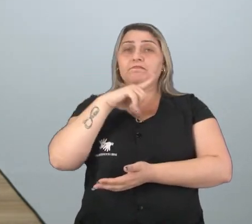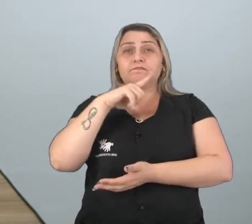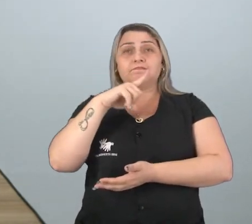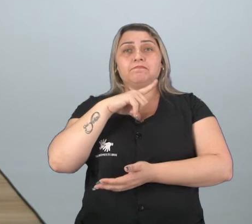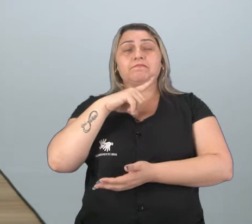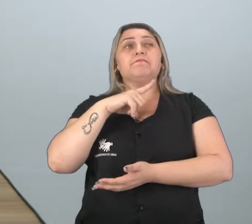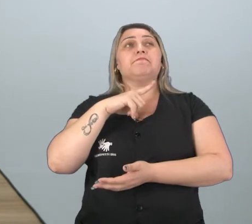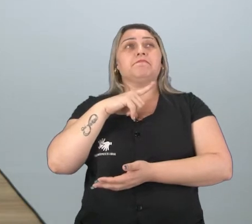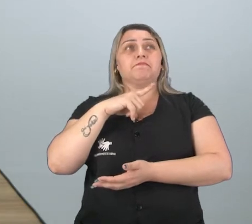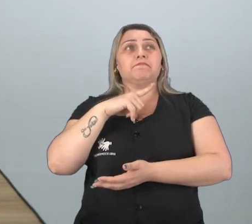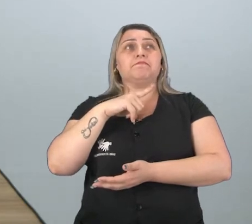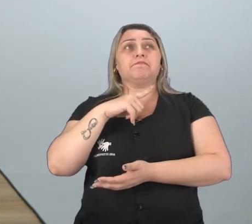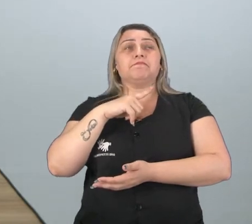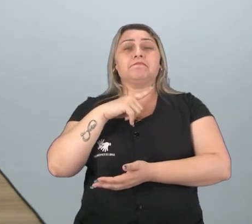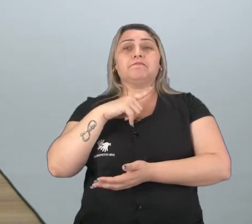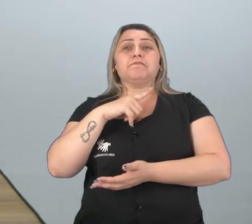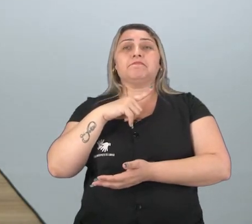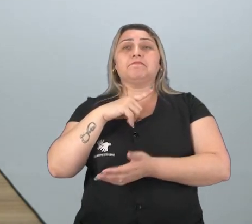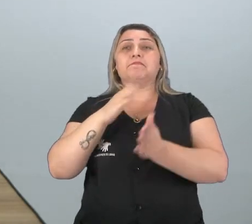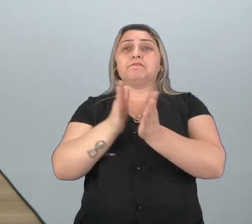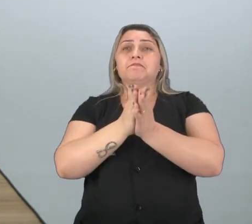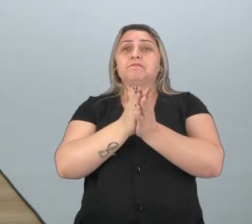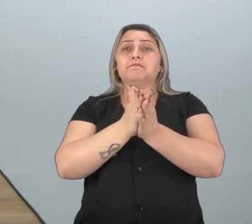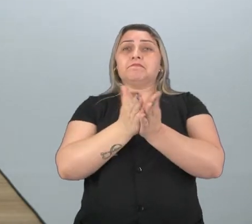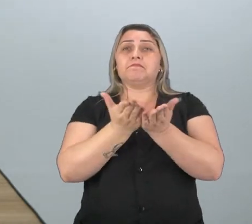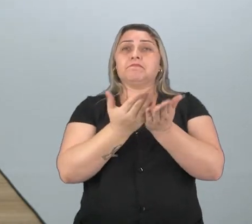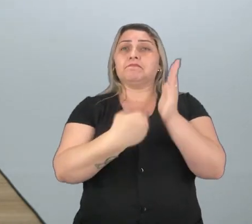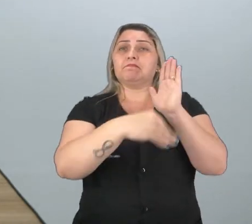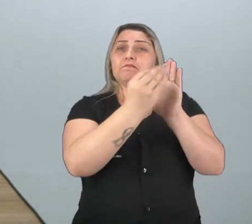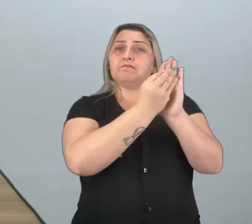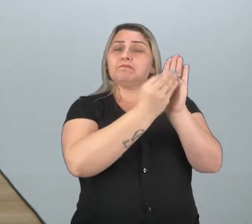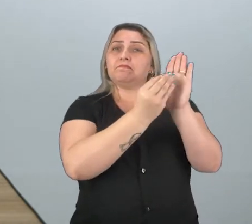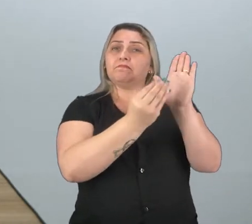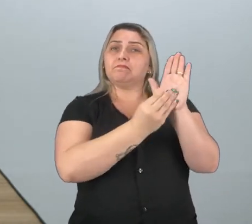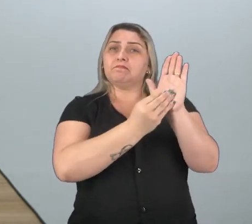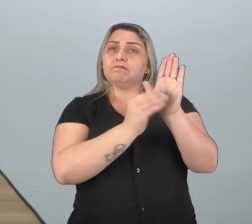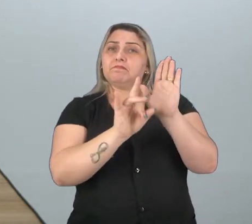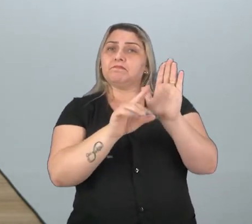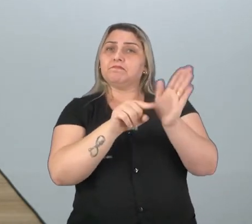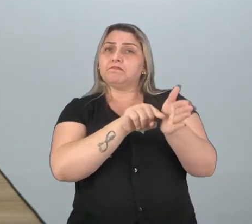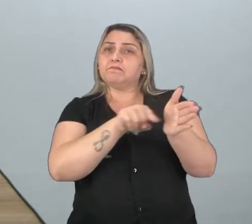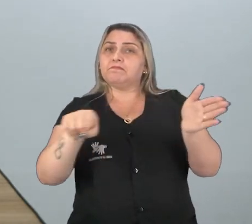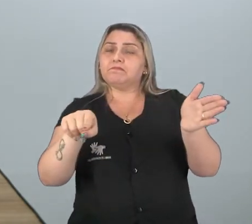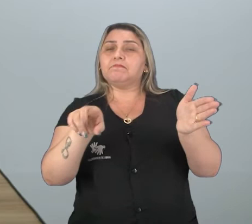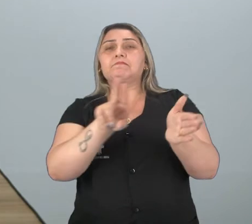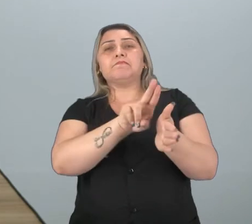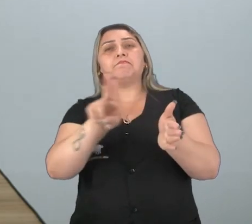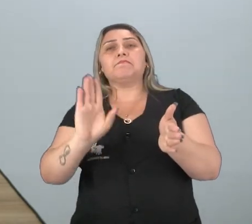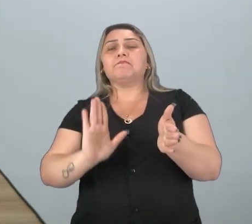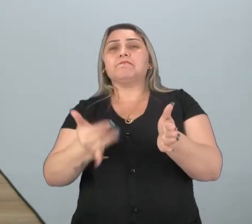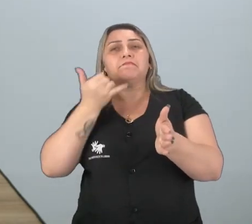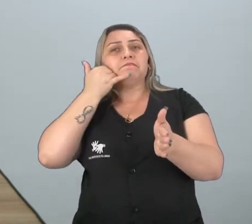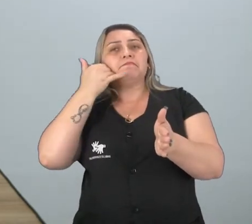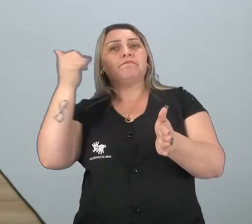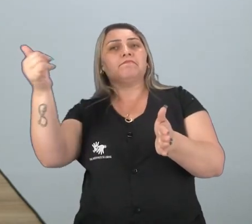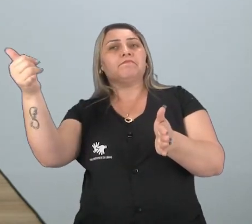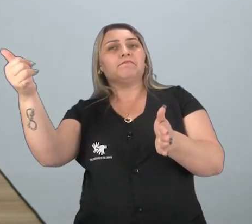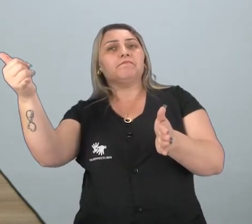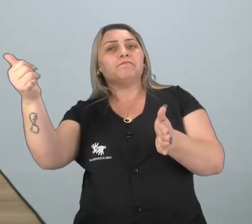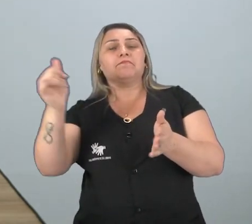que acessar a sua agenda e aí só clicar no nome e já vai fazer a